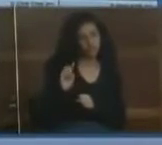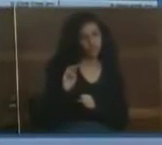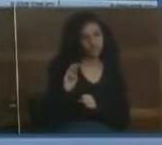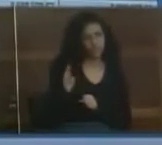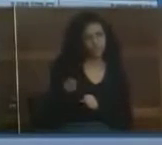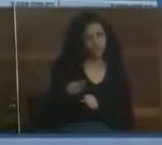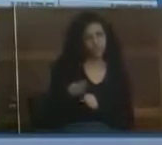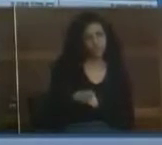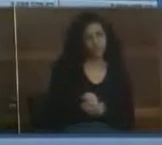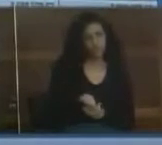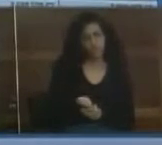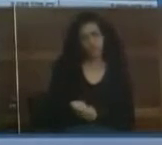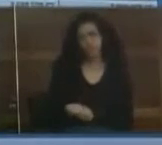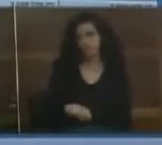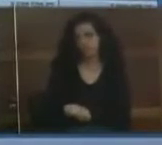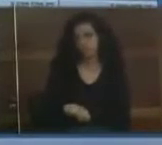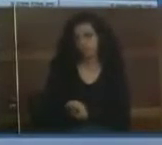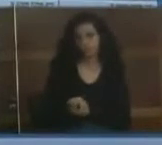977519520